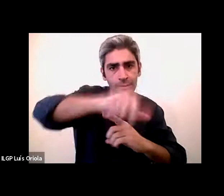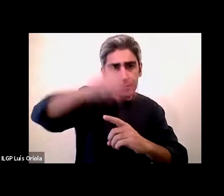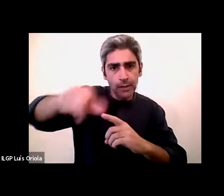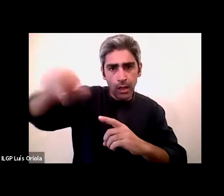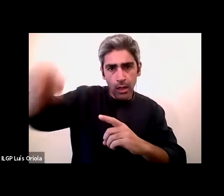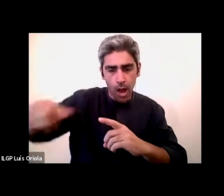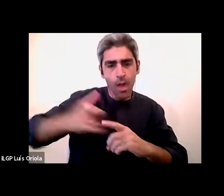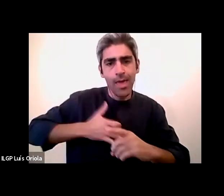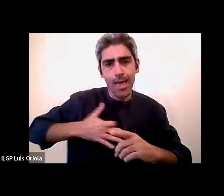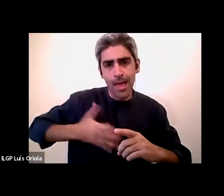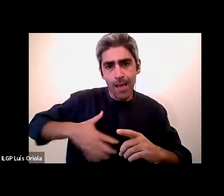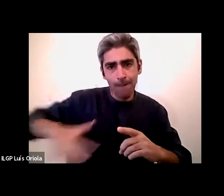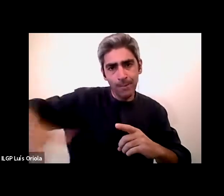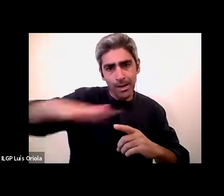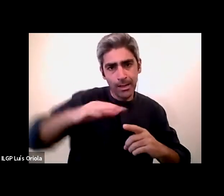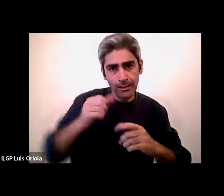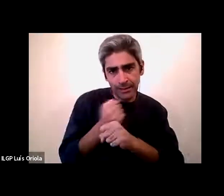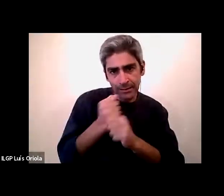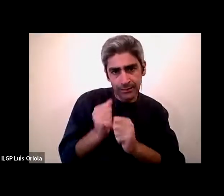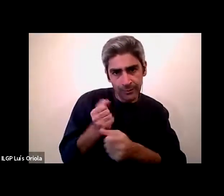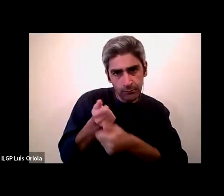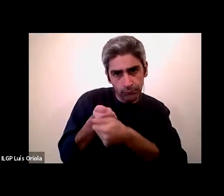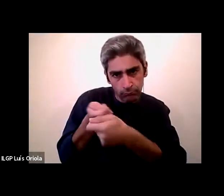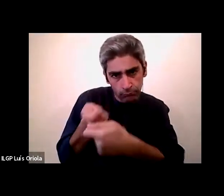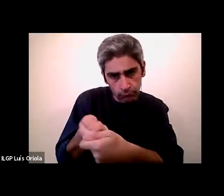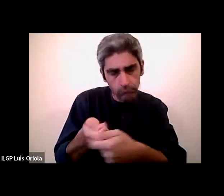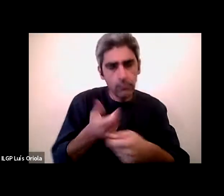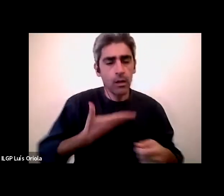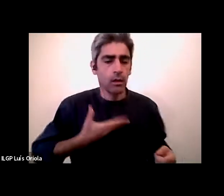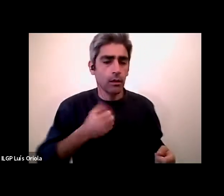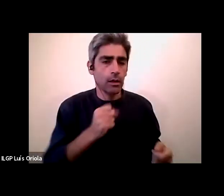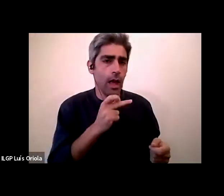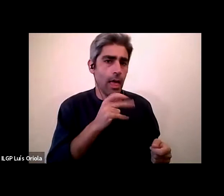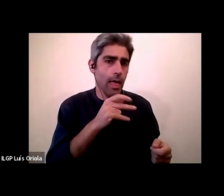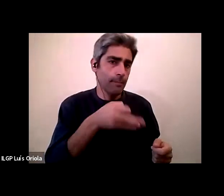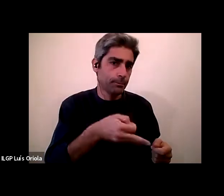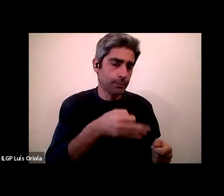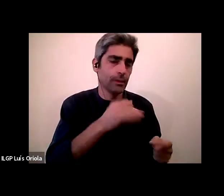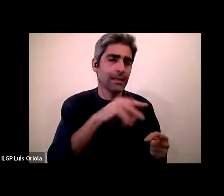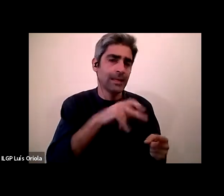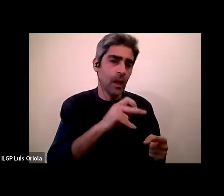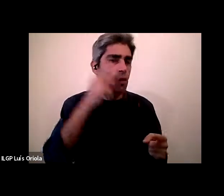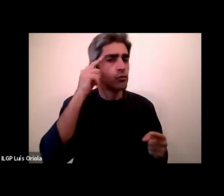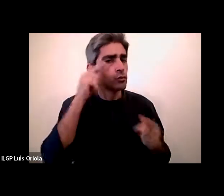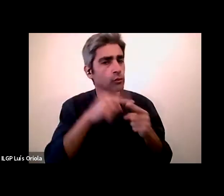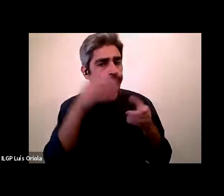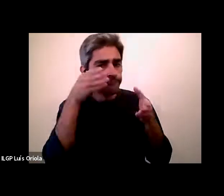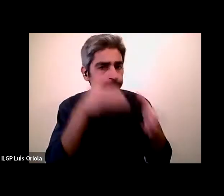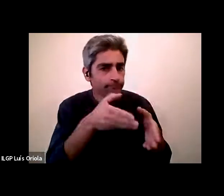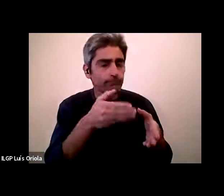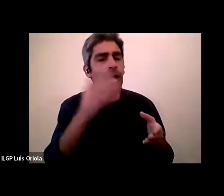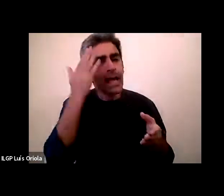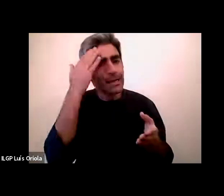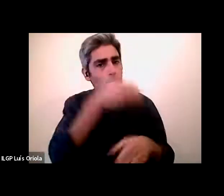empresas, no que diz respeito à DGAEP e ao INA, porventura mais focados na capacitação, na motivação, na criação de espaços